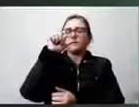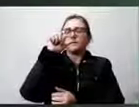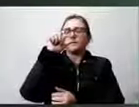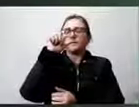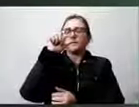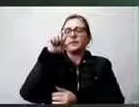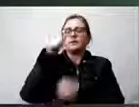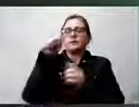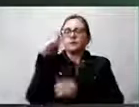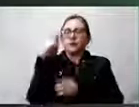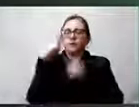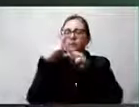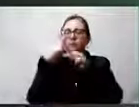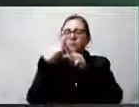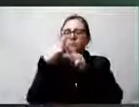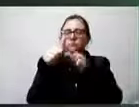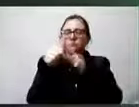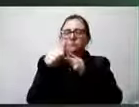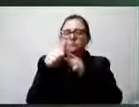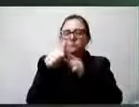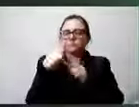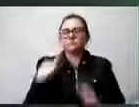o dedo